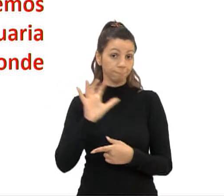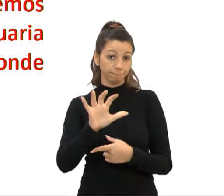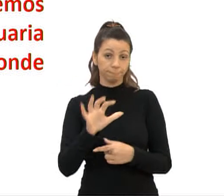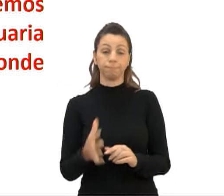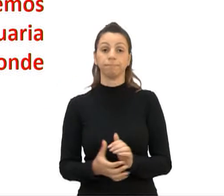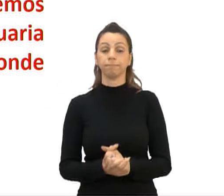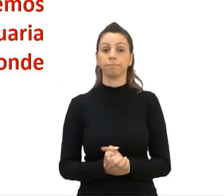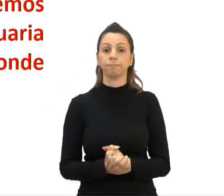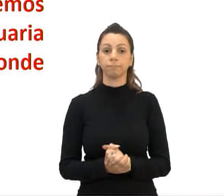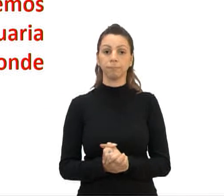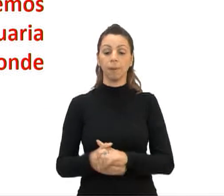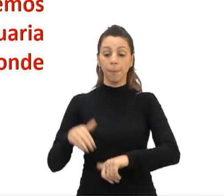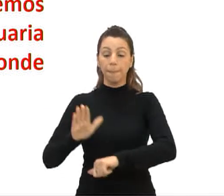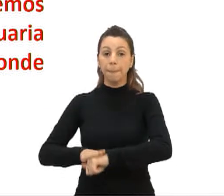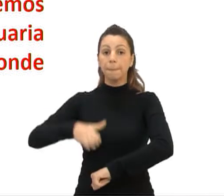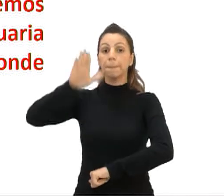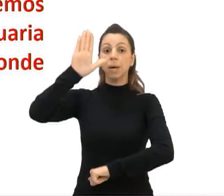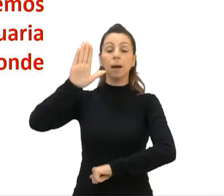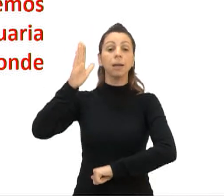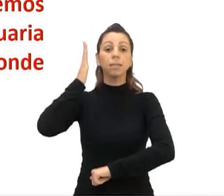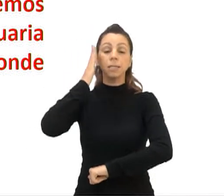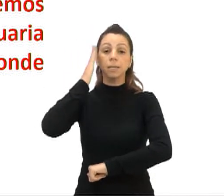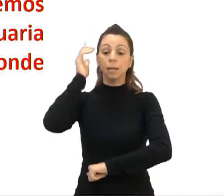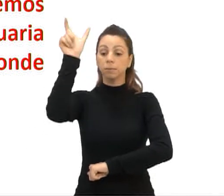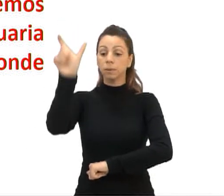sobre Fabi, porque sabemos o nome,